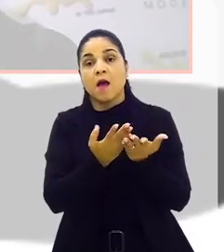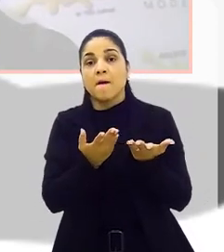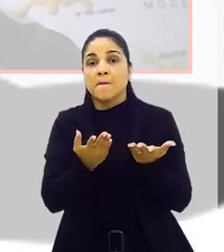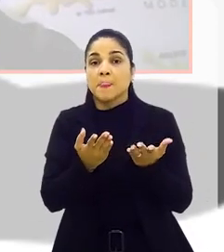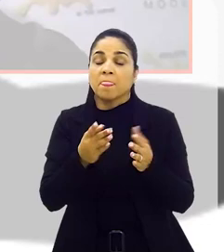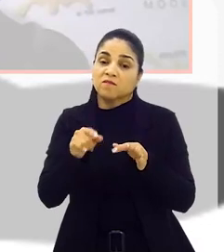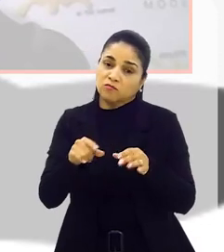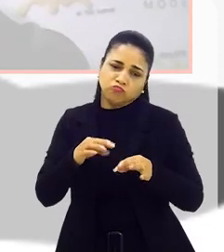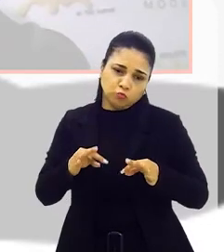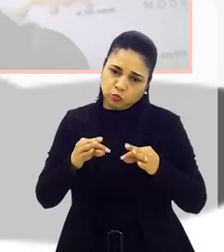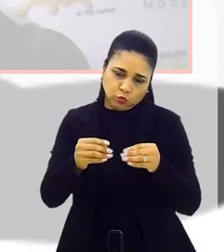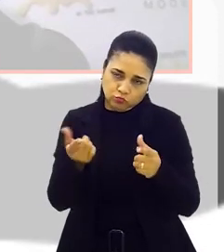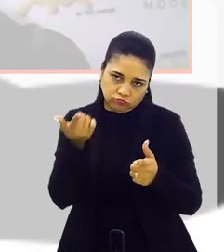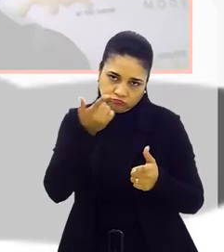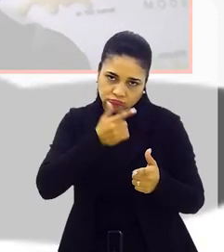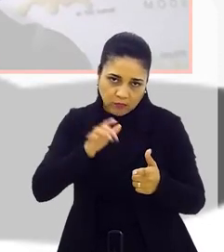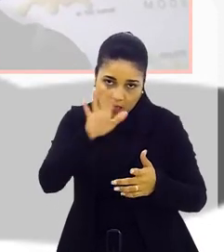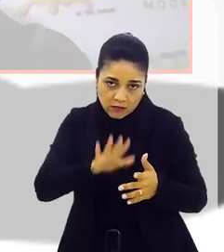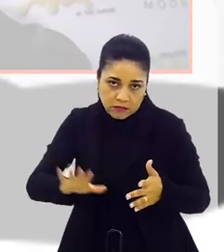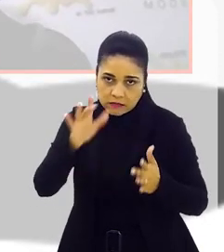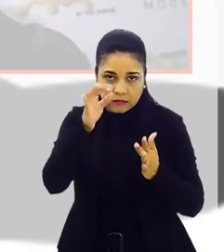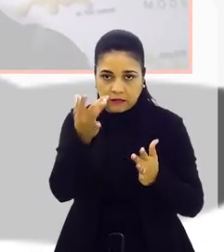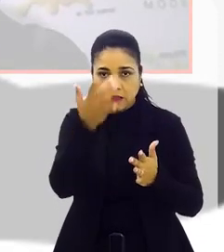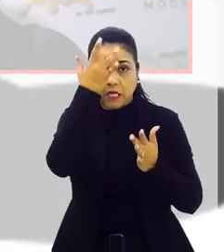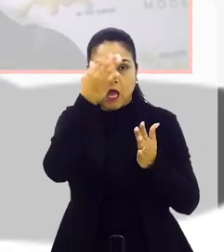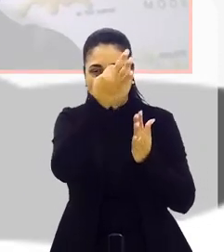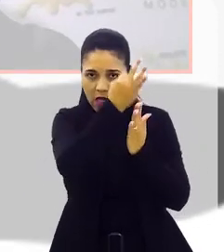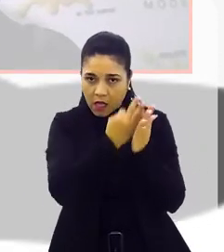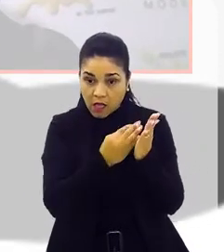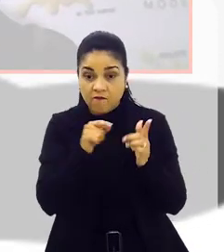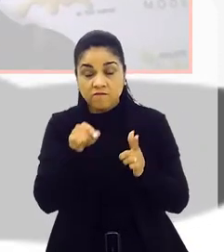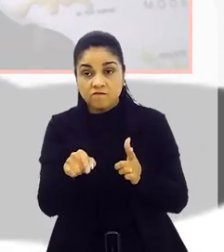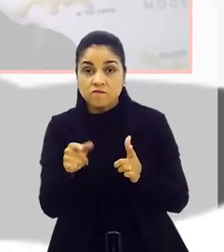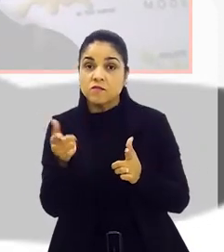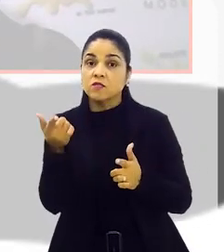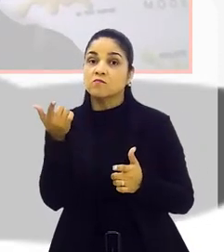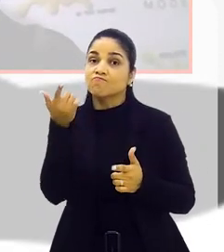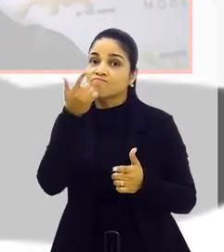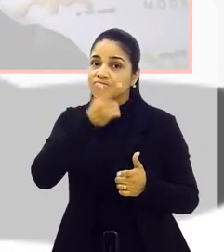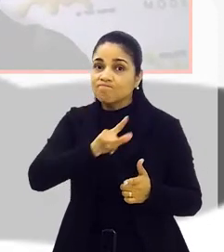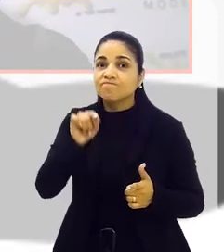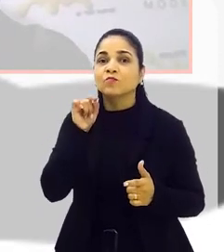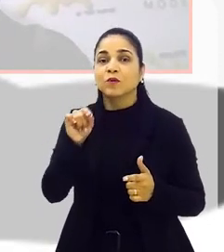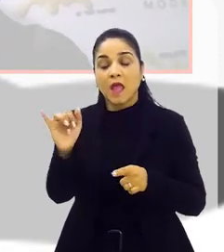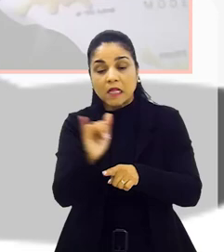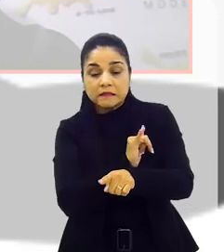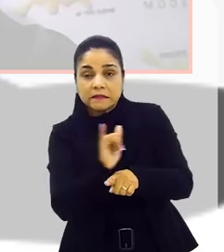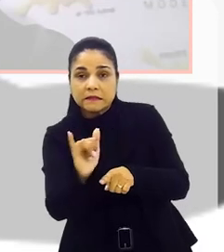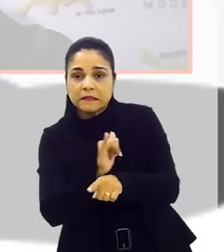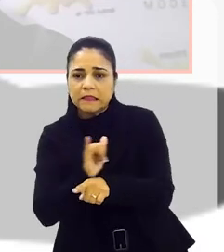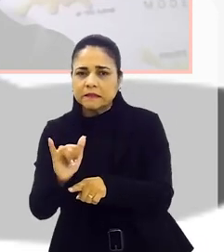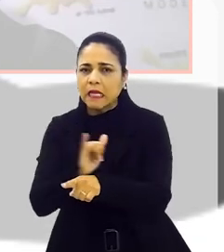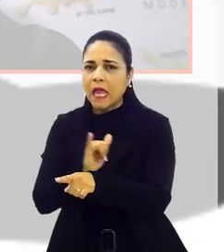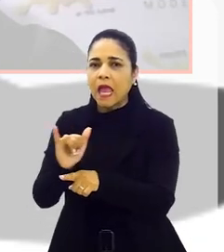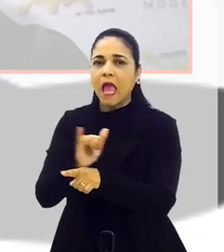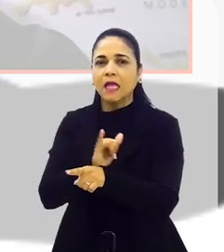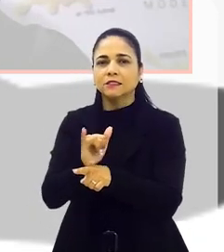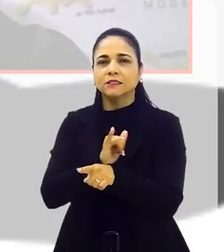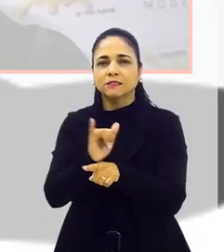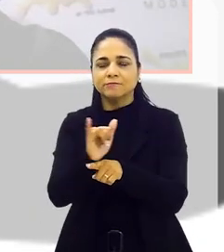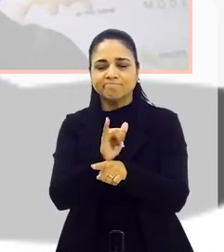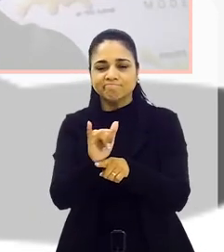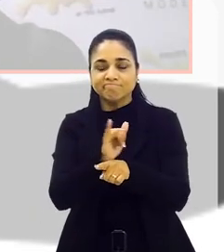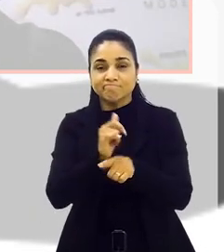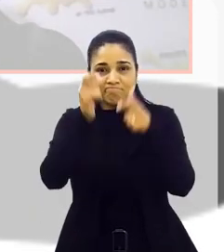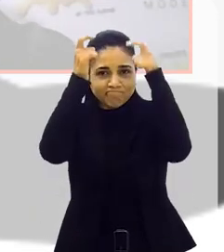sua generalidade, né? Não são todos. Então você se valeu desse artifício